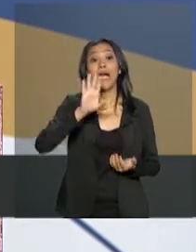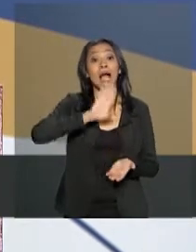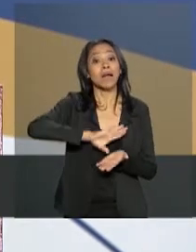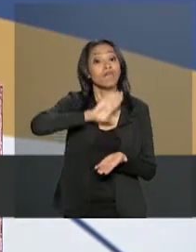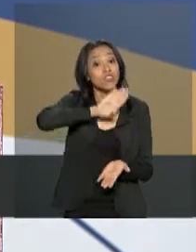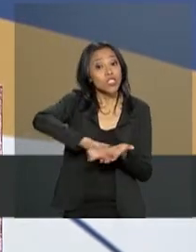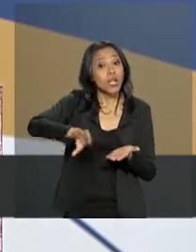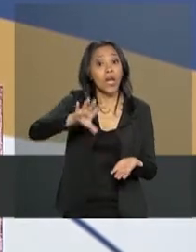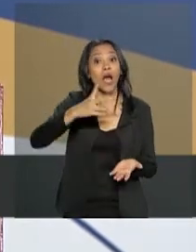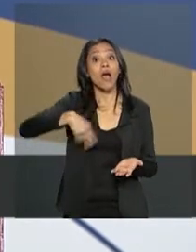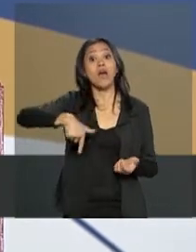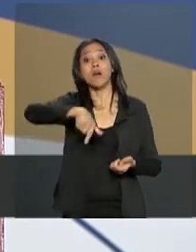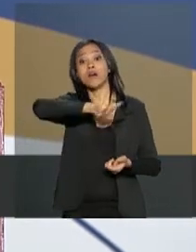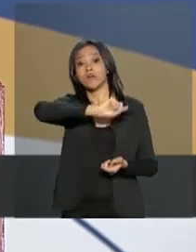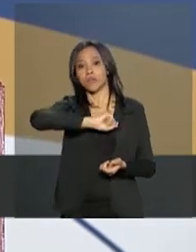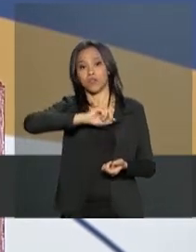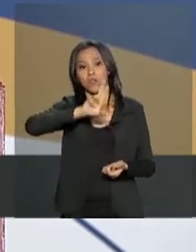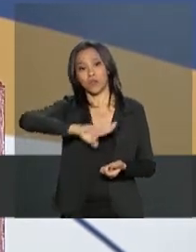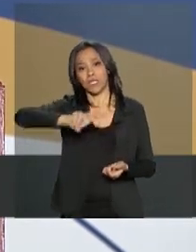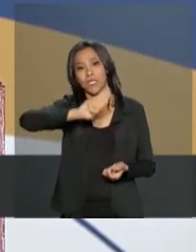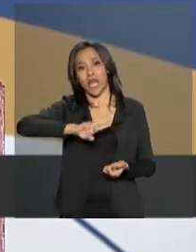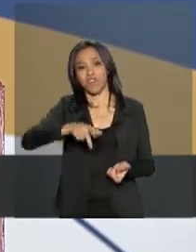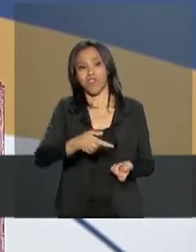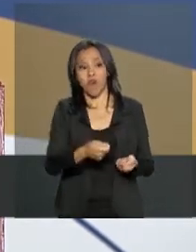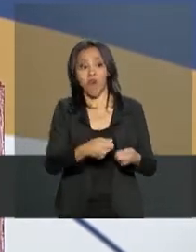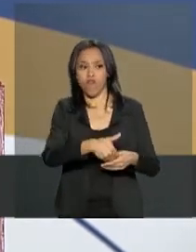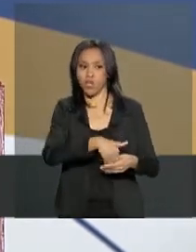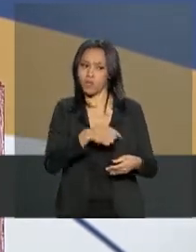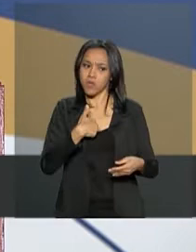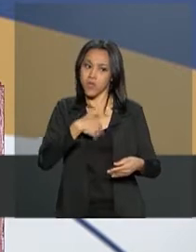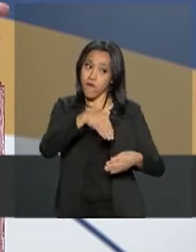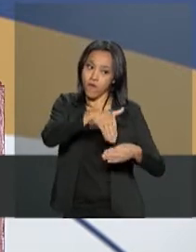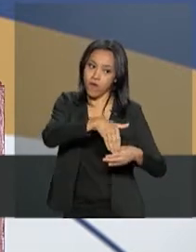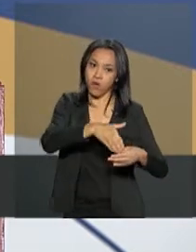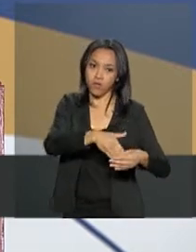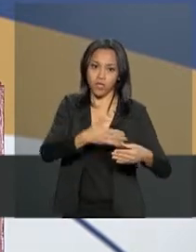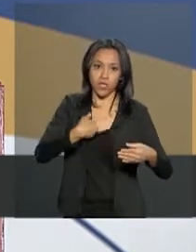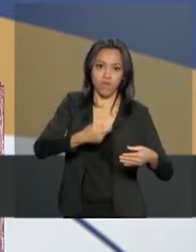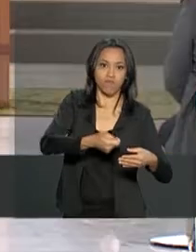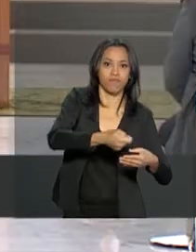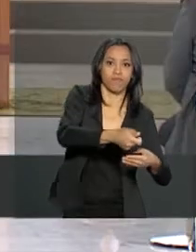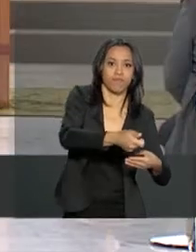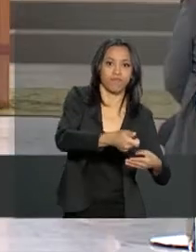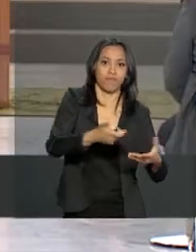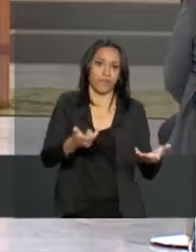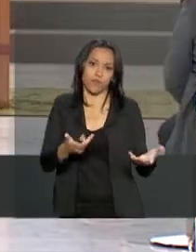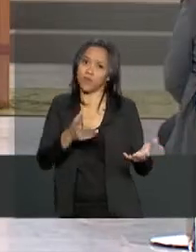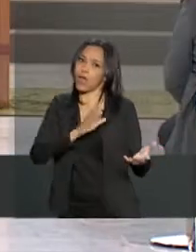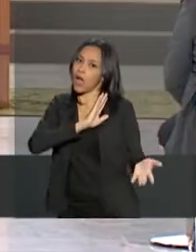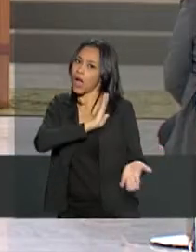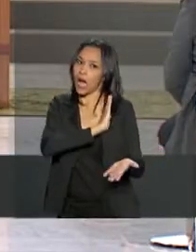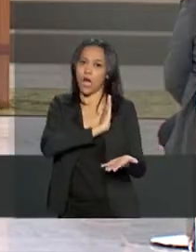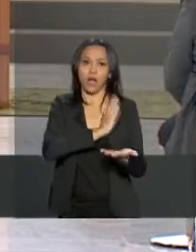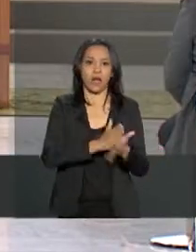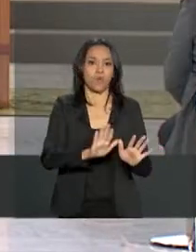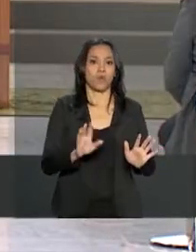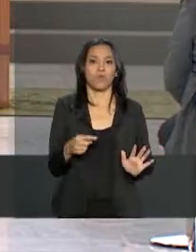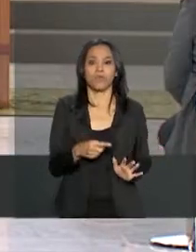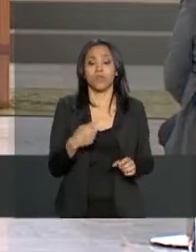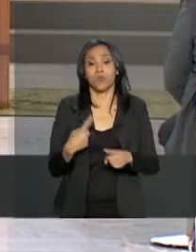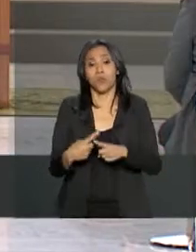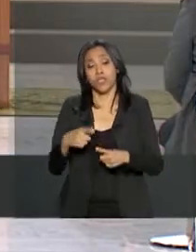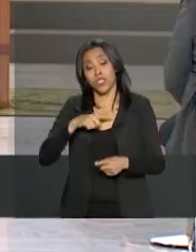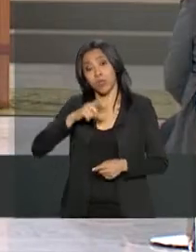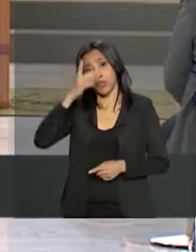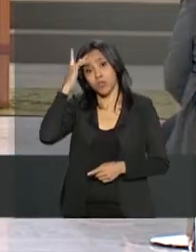que na verdade ao longo do tempo foram excluídos milhares é de bolsistas família porque era gente tinha